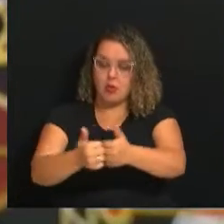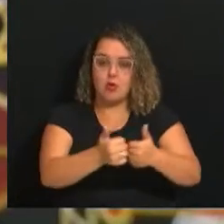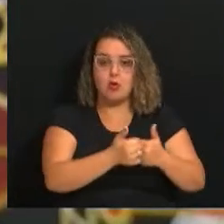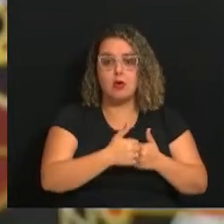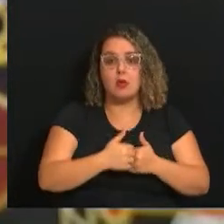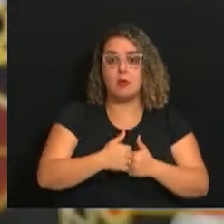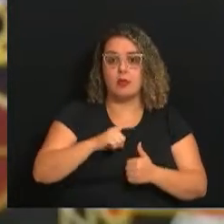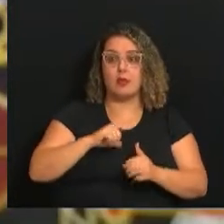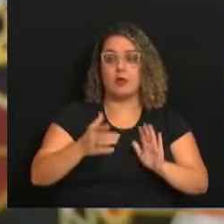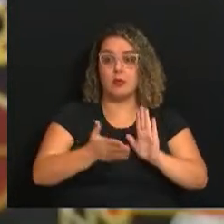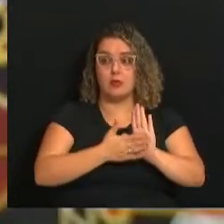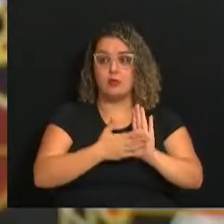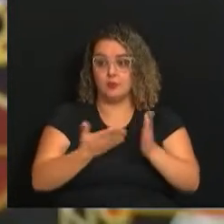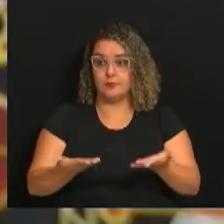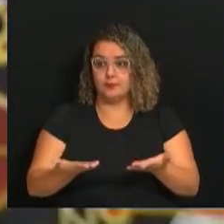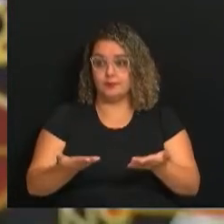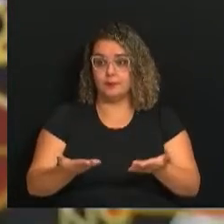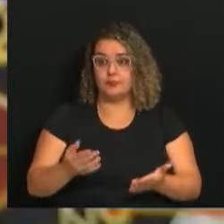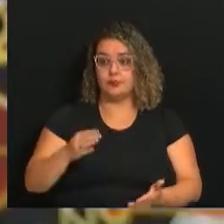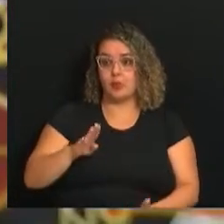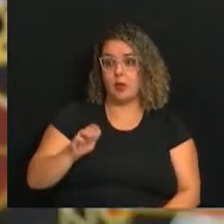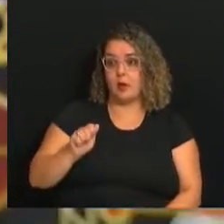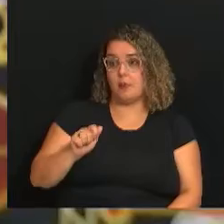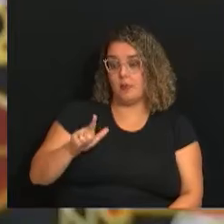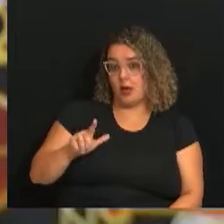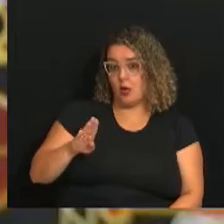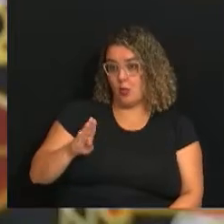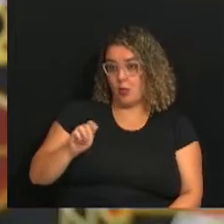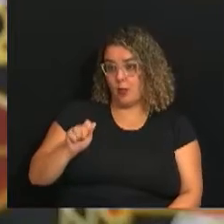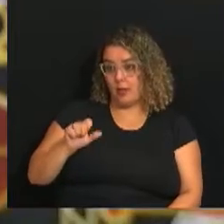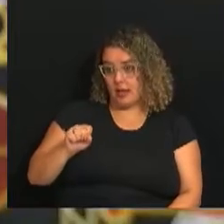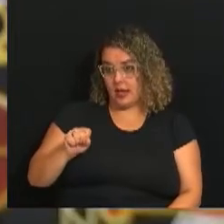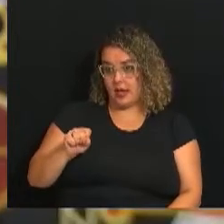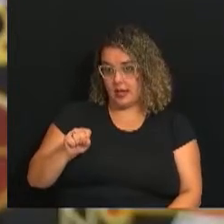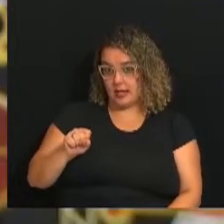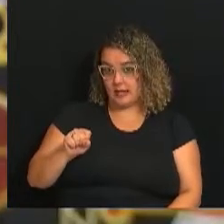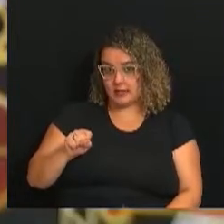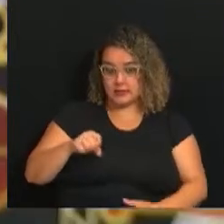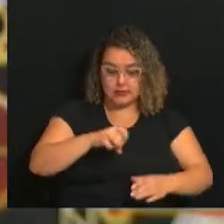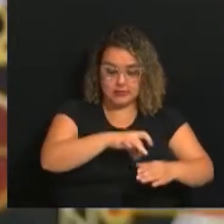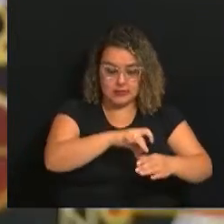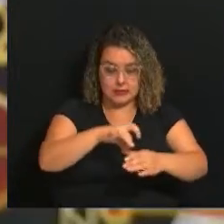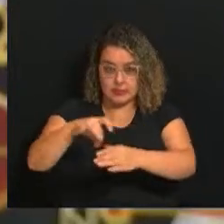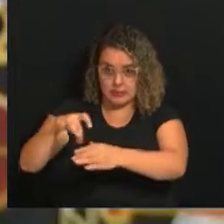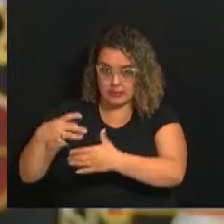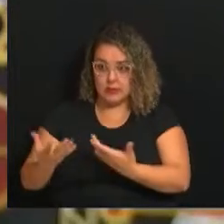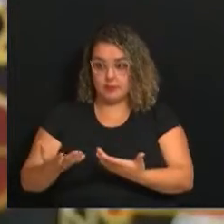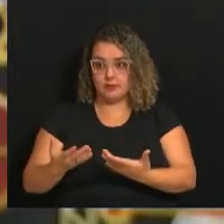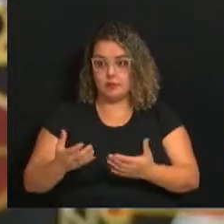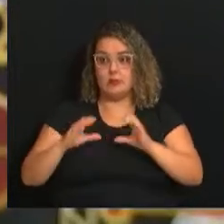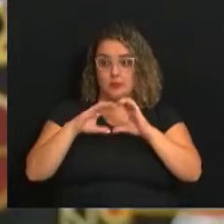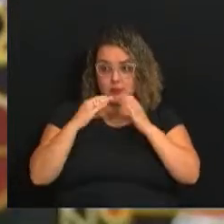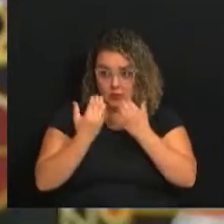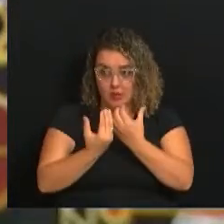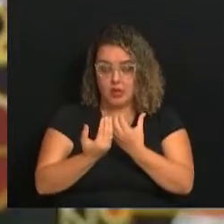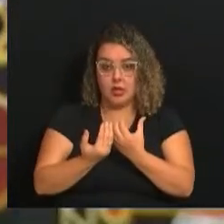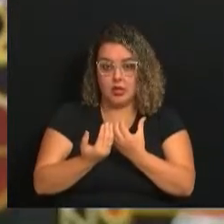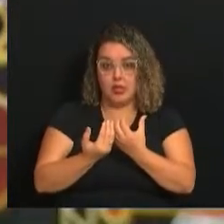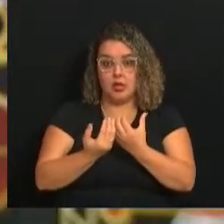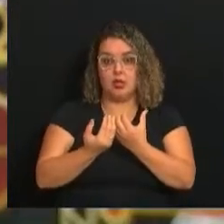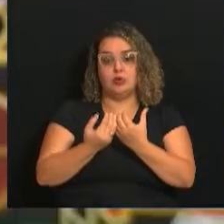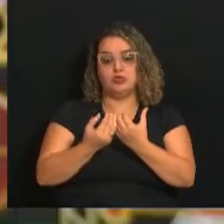têm sido tocadas pela obra do Lumumba, né? O que elas comentam, né? E hoje acabou de sair, 2